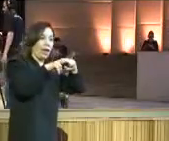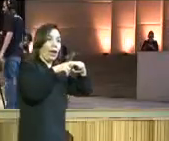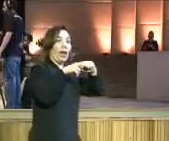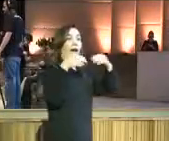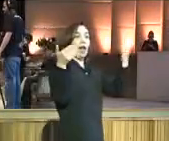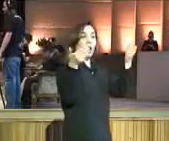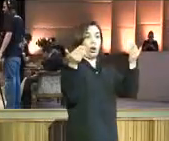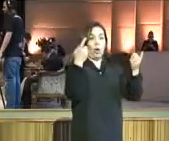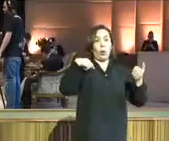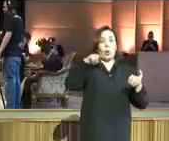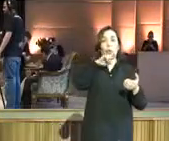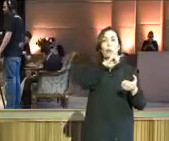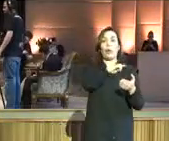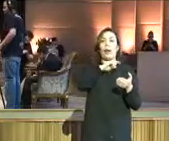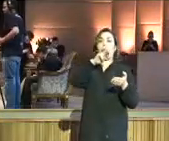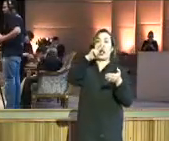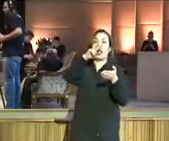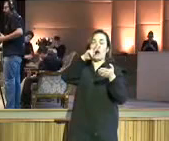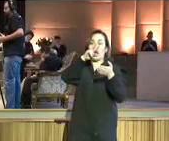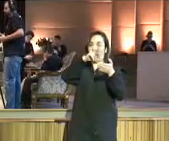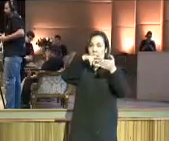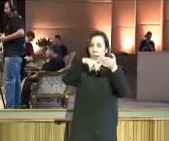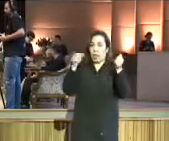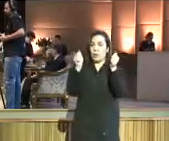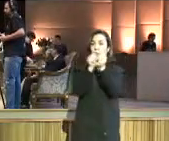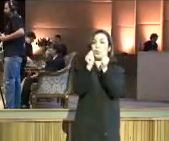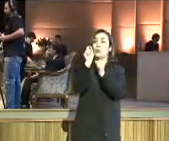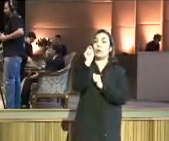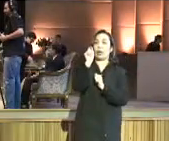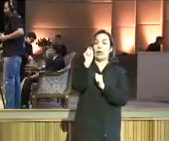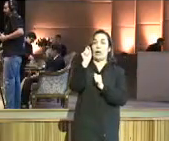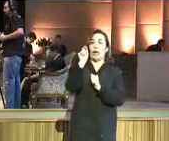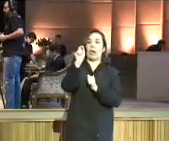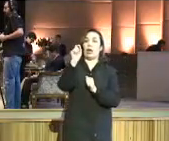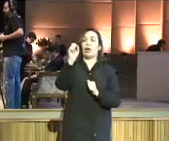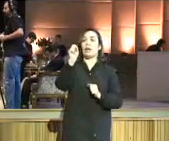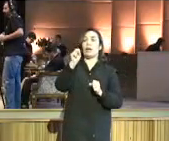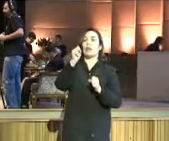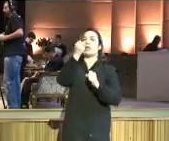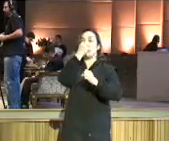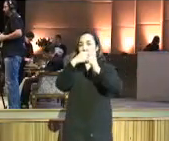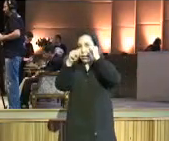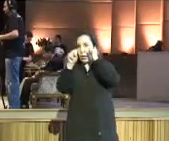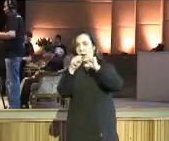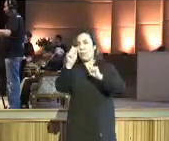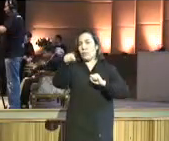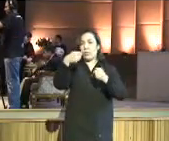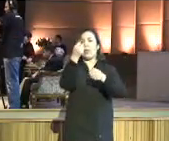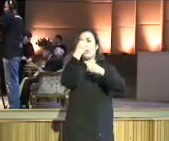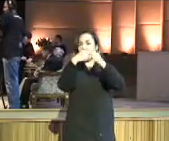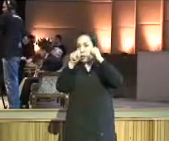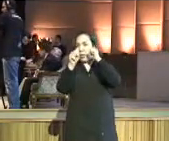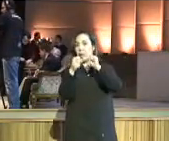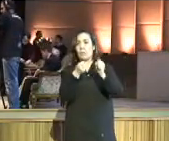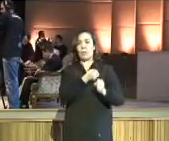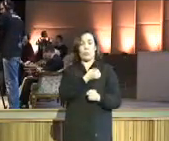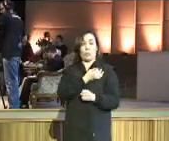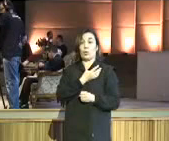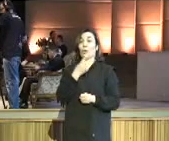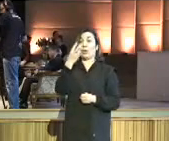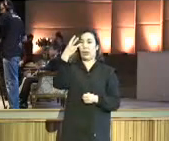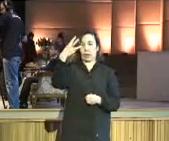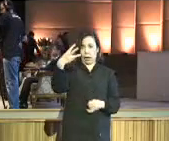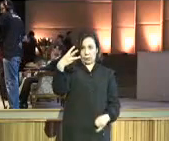número 3. E a gente vai meditar na palavra do Senhor nesse Salmo. Salmo de número